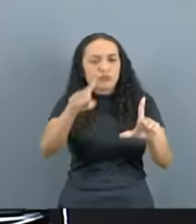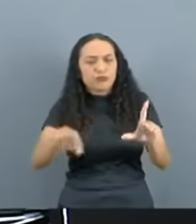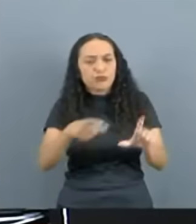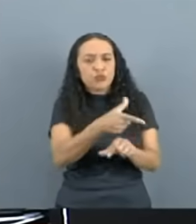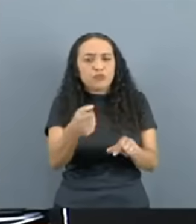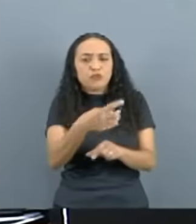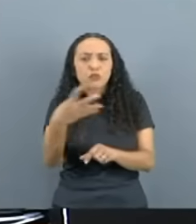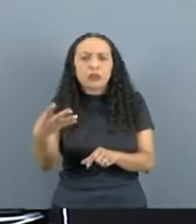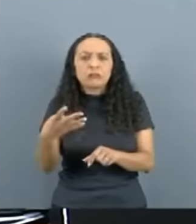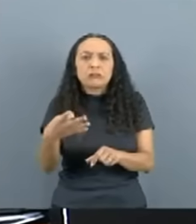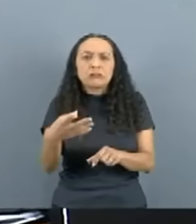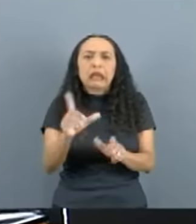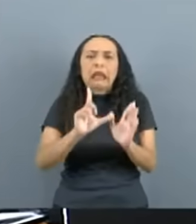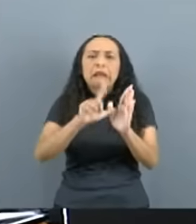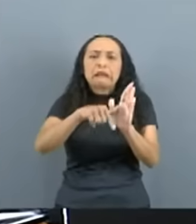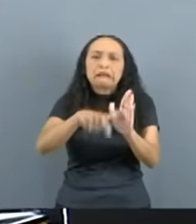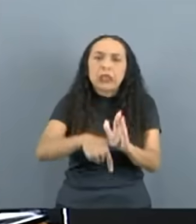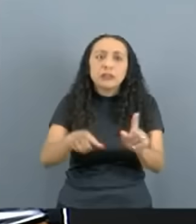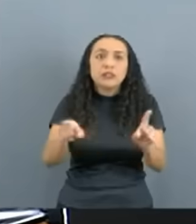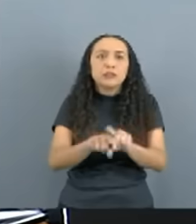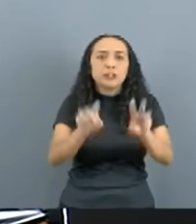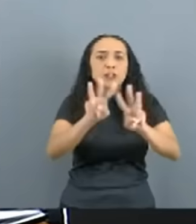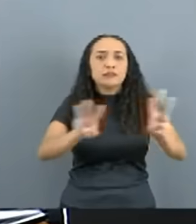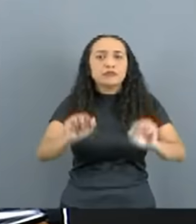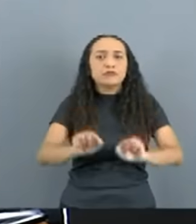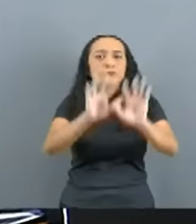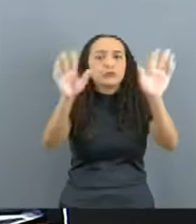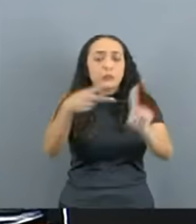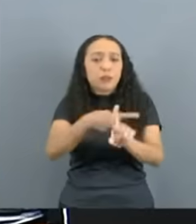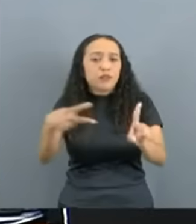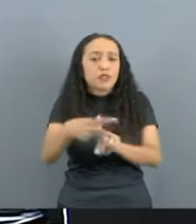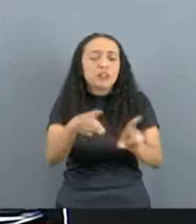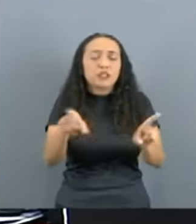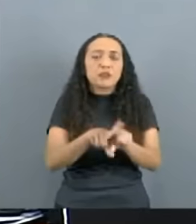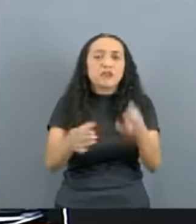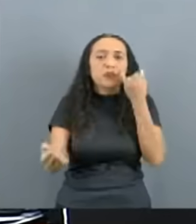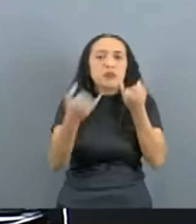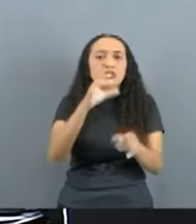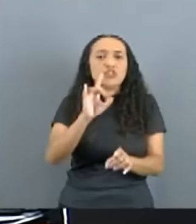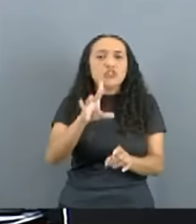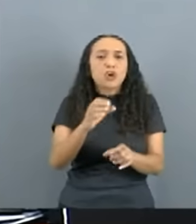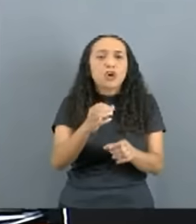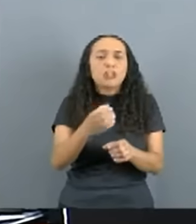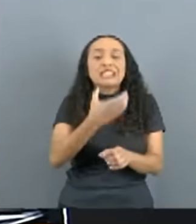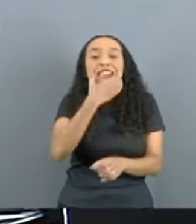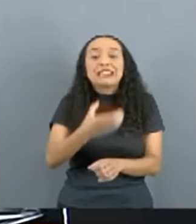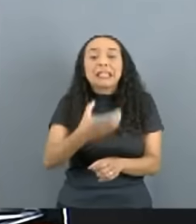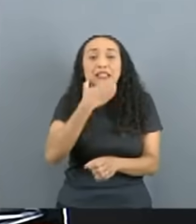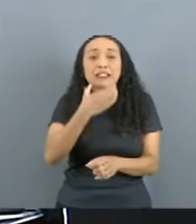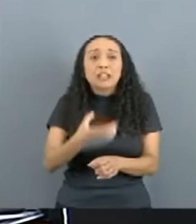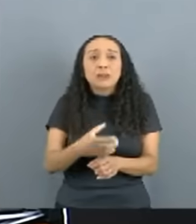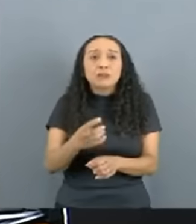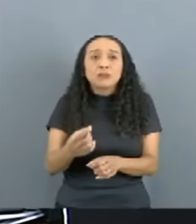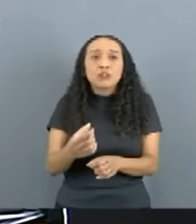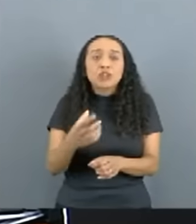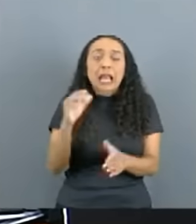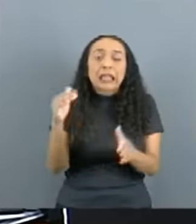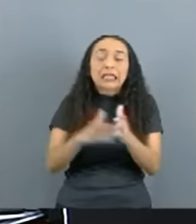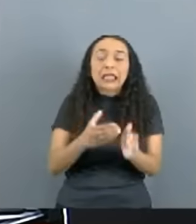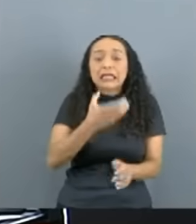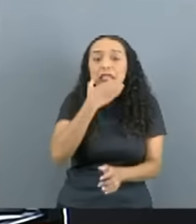defasado e o portal da transparência previdenciária traz apenas dados de dezembro, até